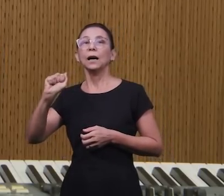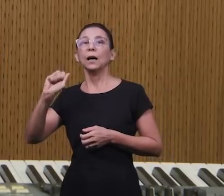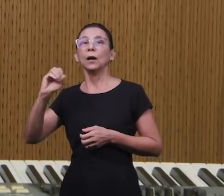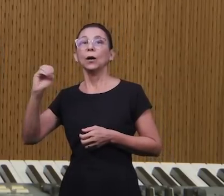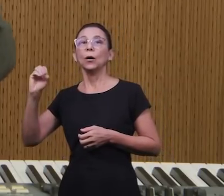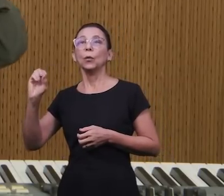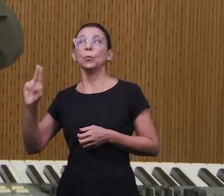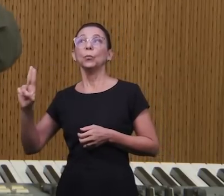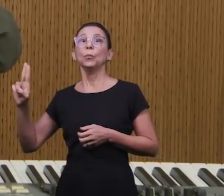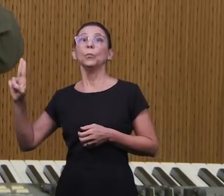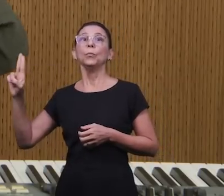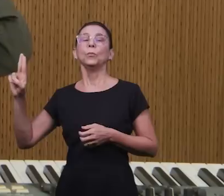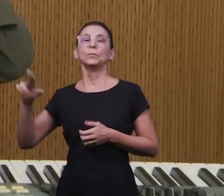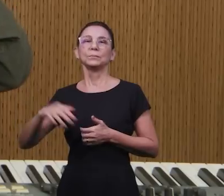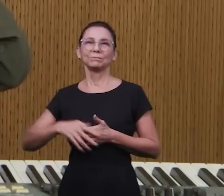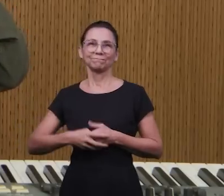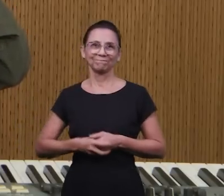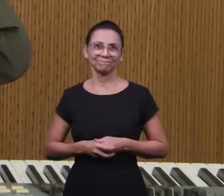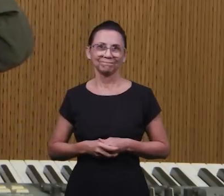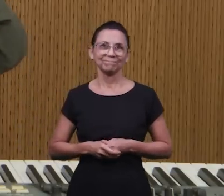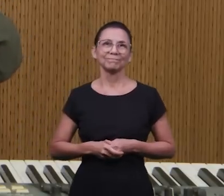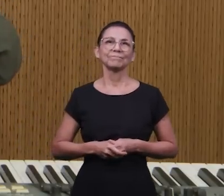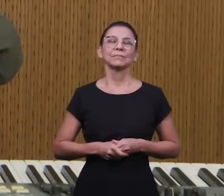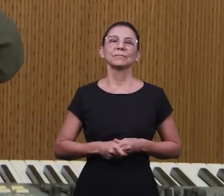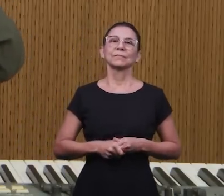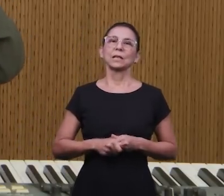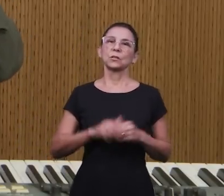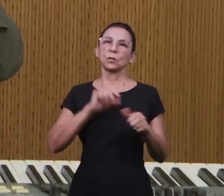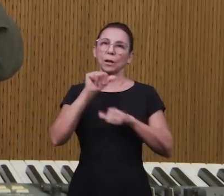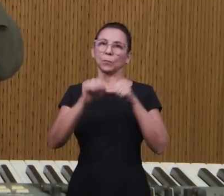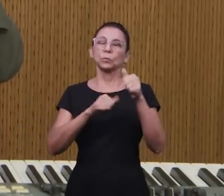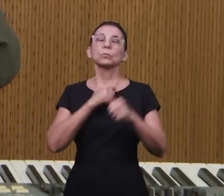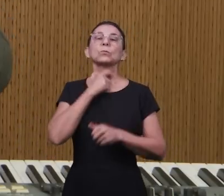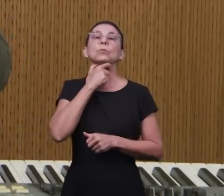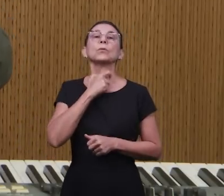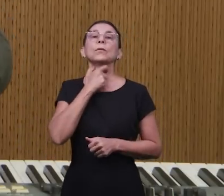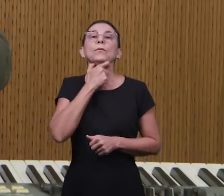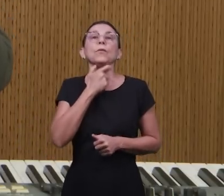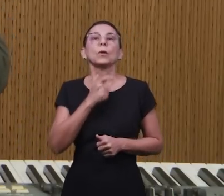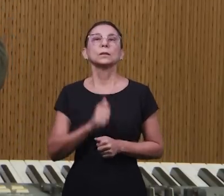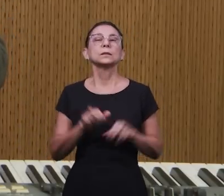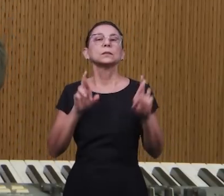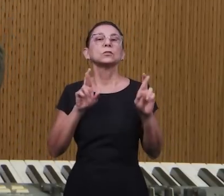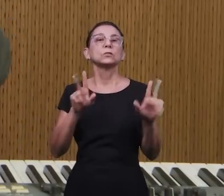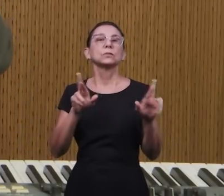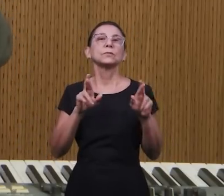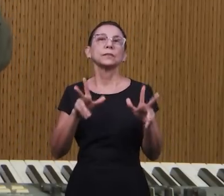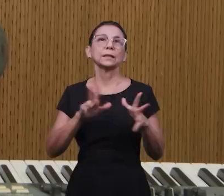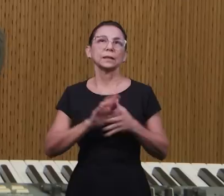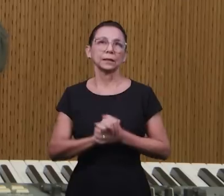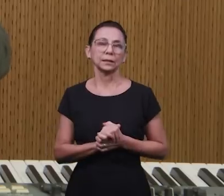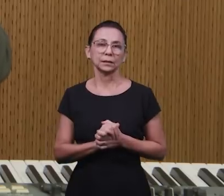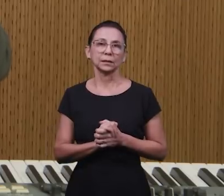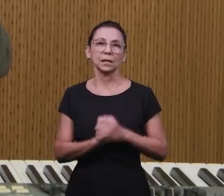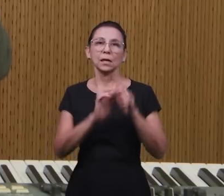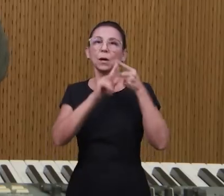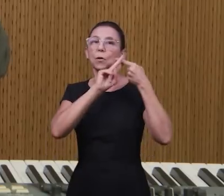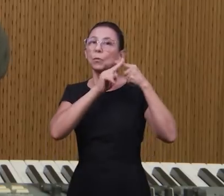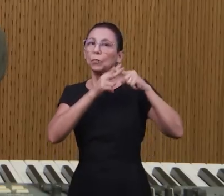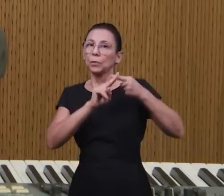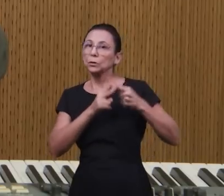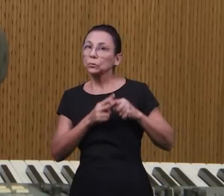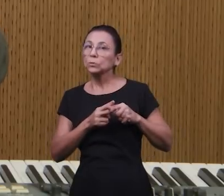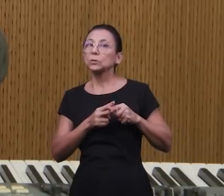Eu tenho uma voz um pouco mais brilhante, mais metálica. O que gerou essa diferença? O ajuste que